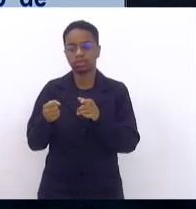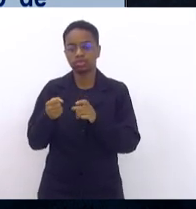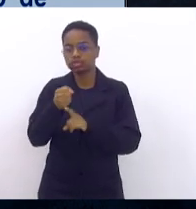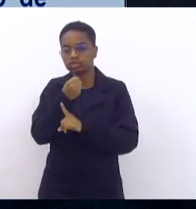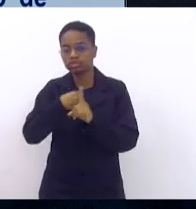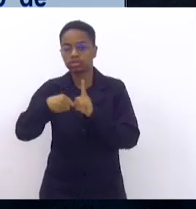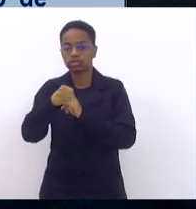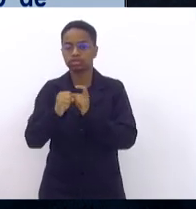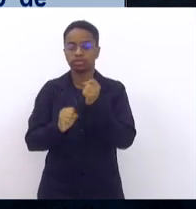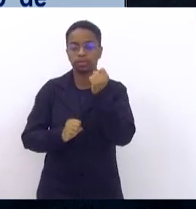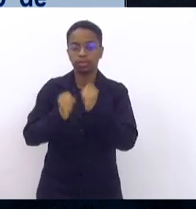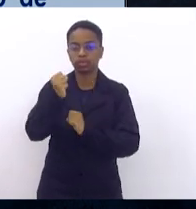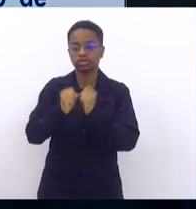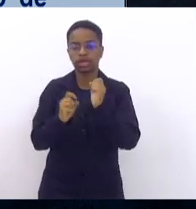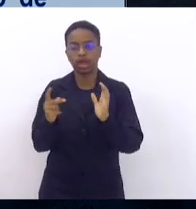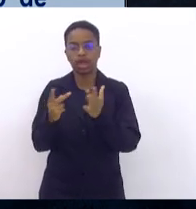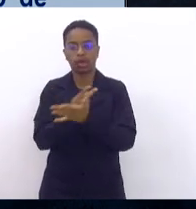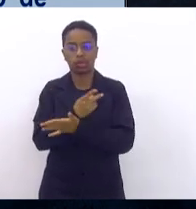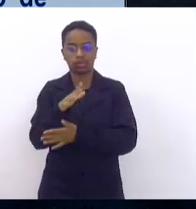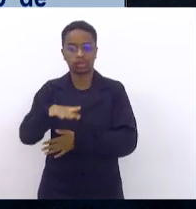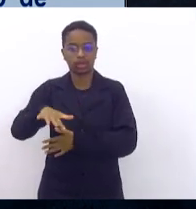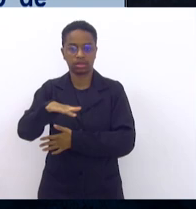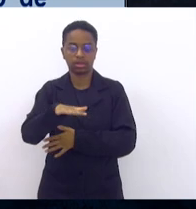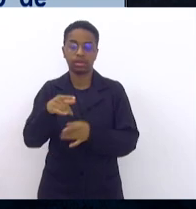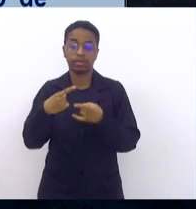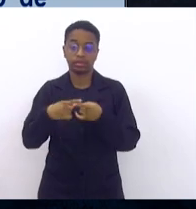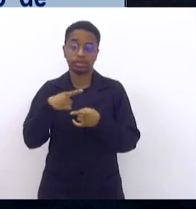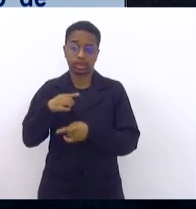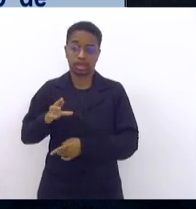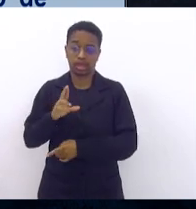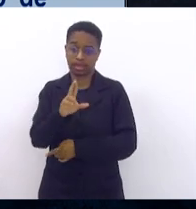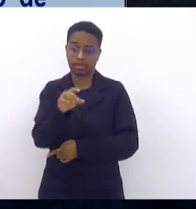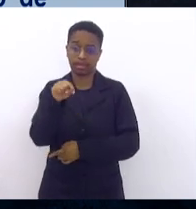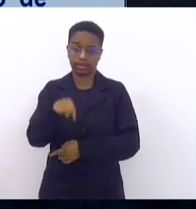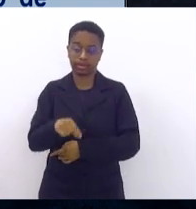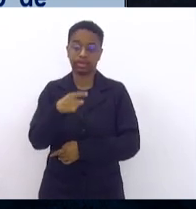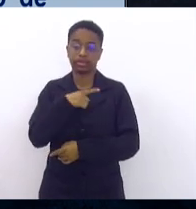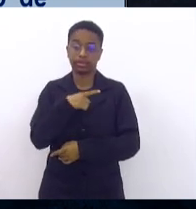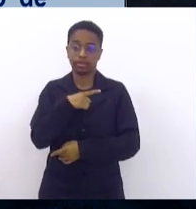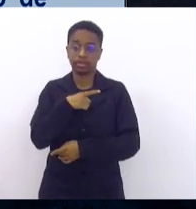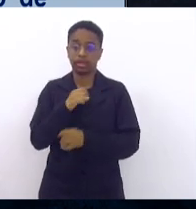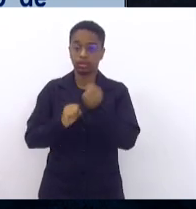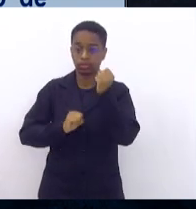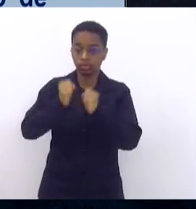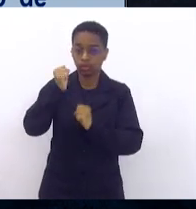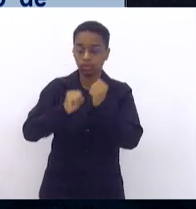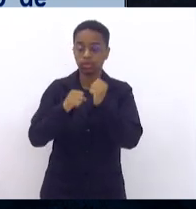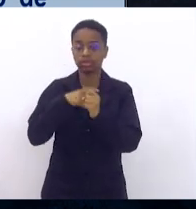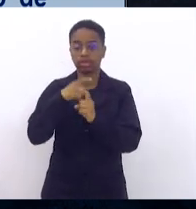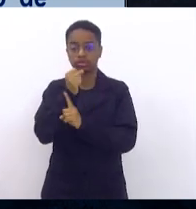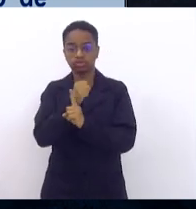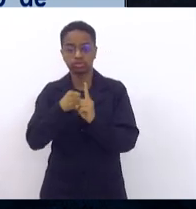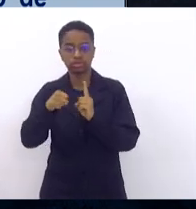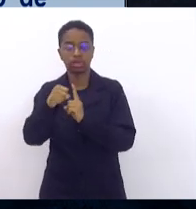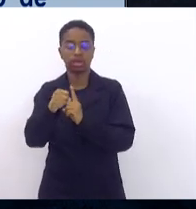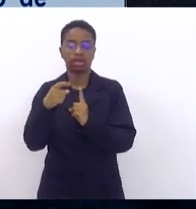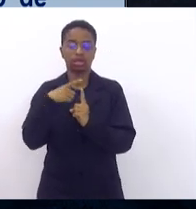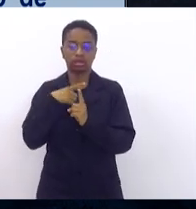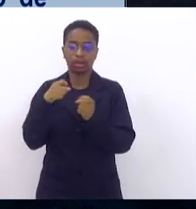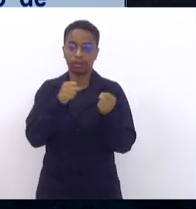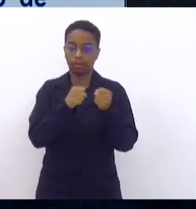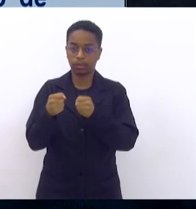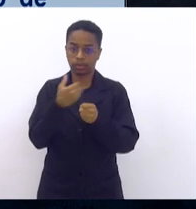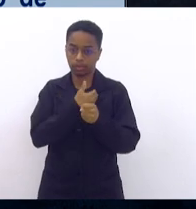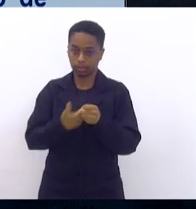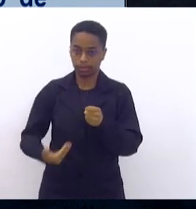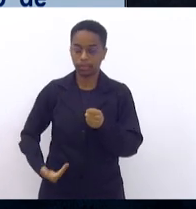acontecer nessa cadeia né que tá quase que é representado aqui né tem a indústria tem a sociedade tem o